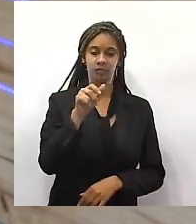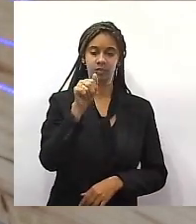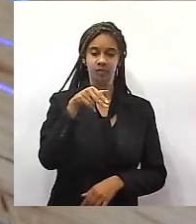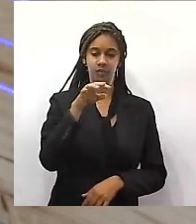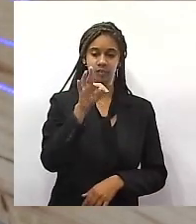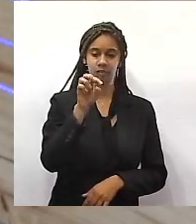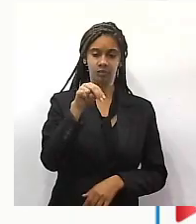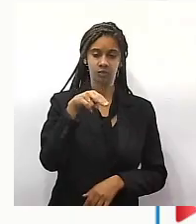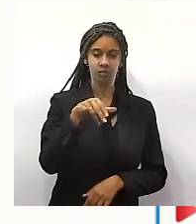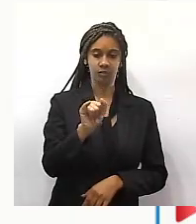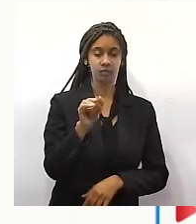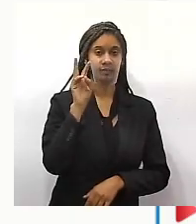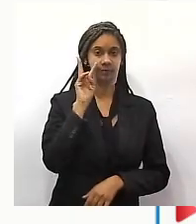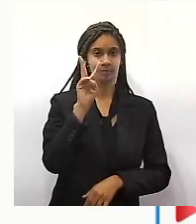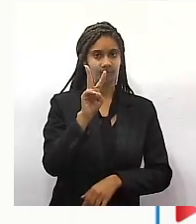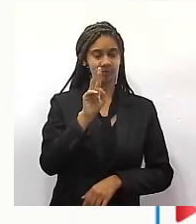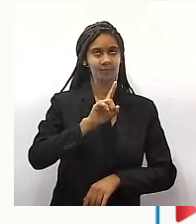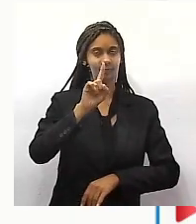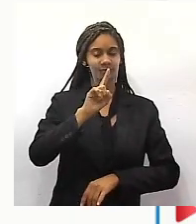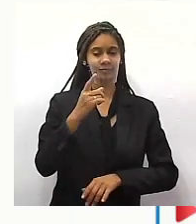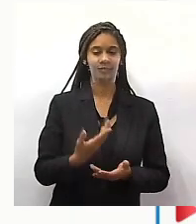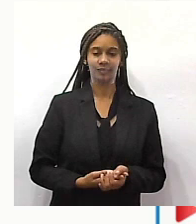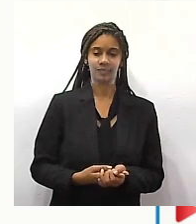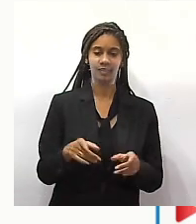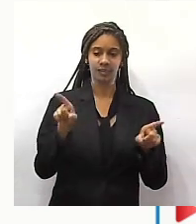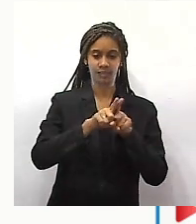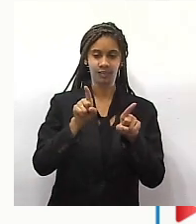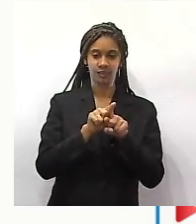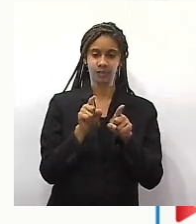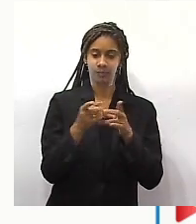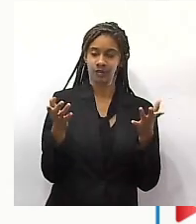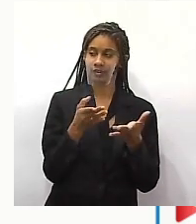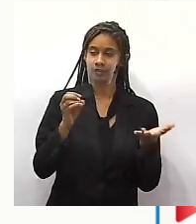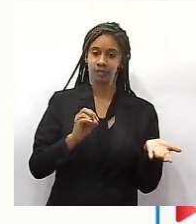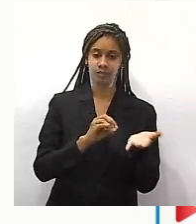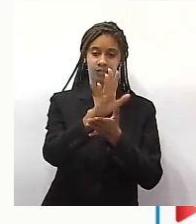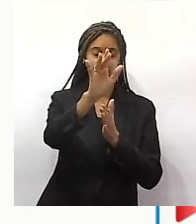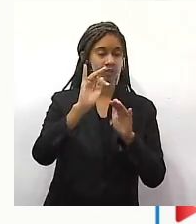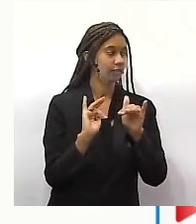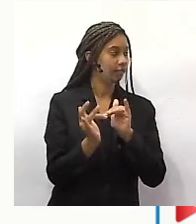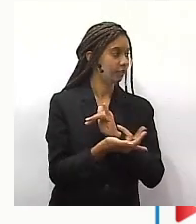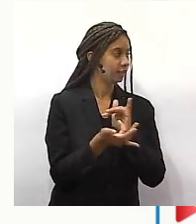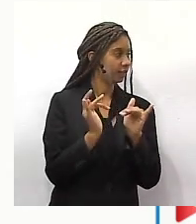professor Antony, joga aí na tela, Jonatas, aí tá aí minhas redes,